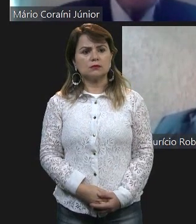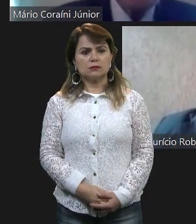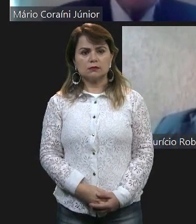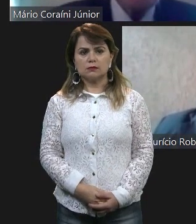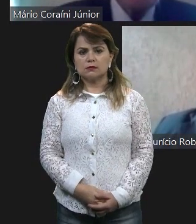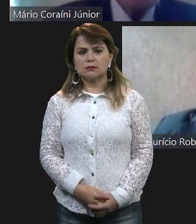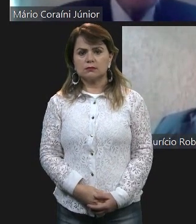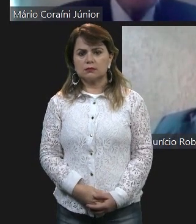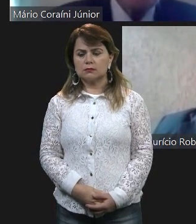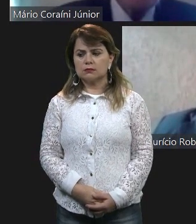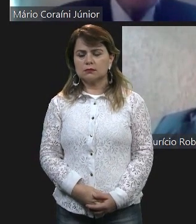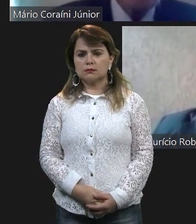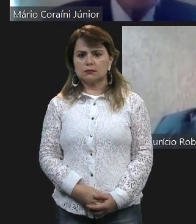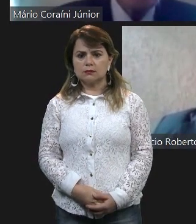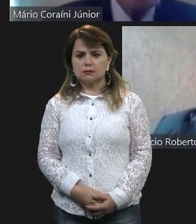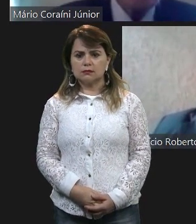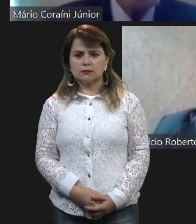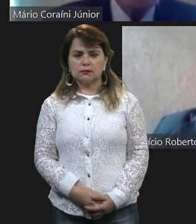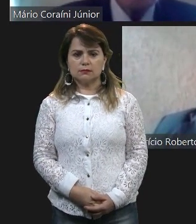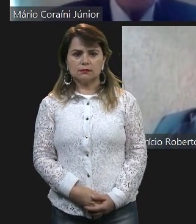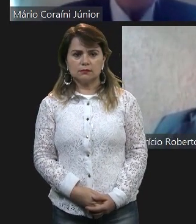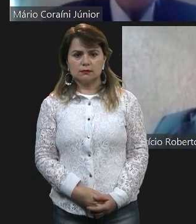mas saí, voltei, talvez.